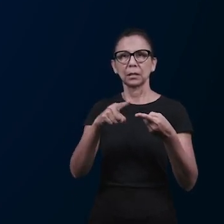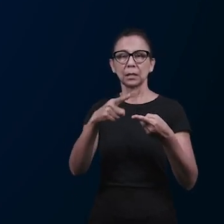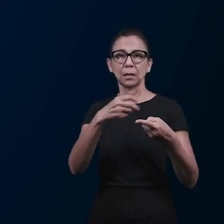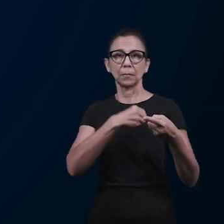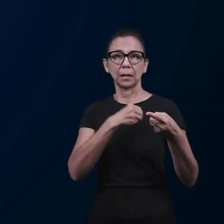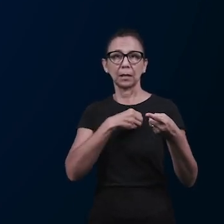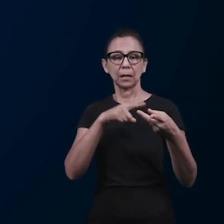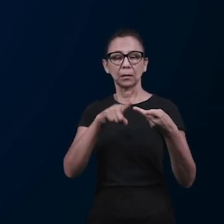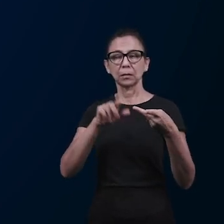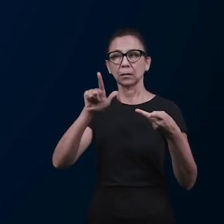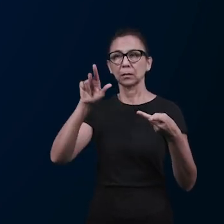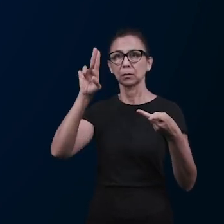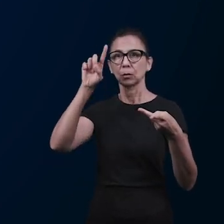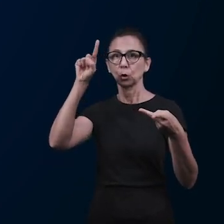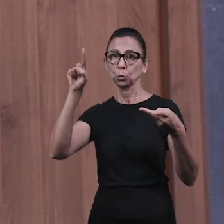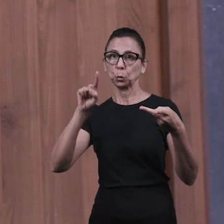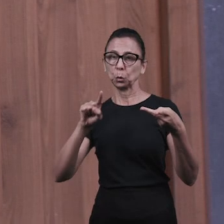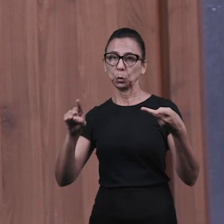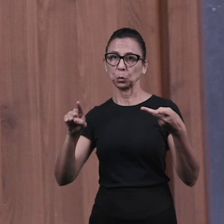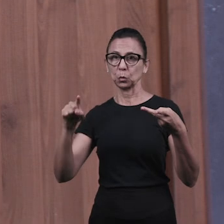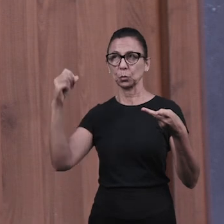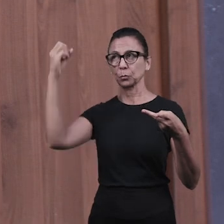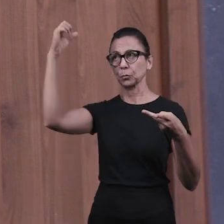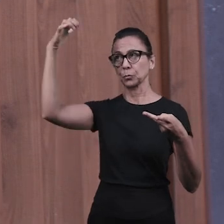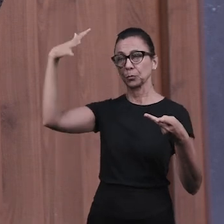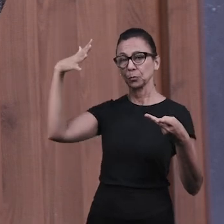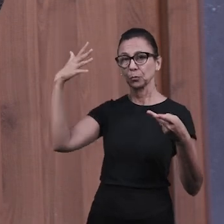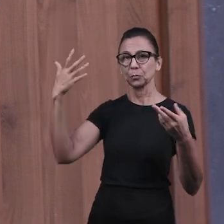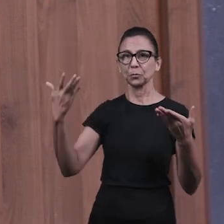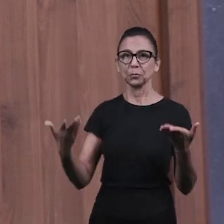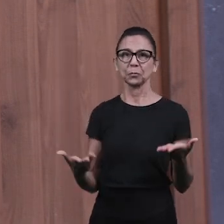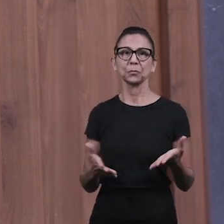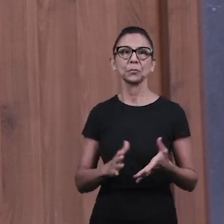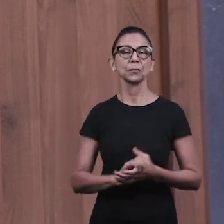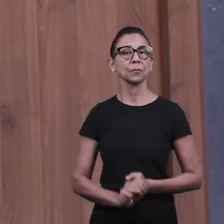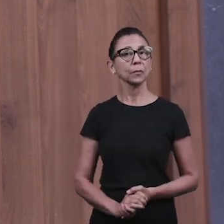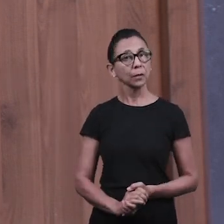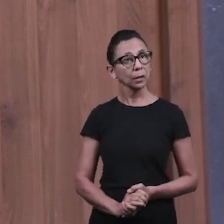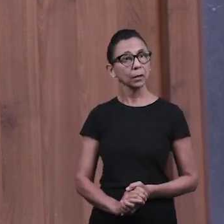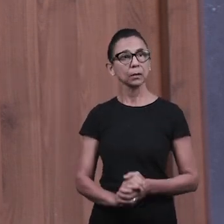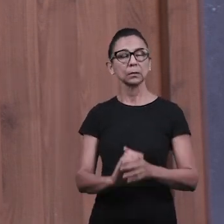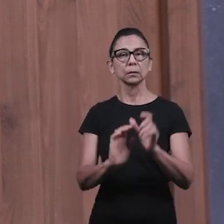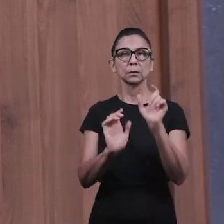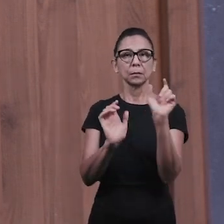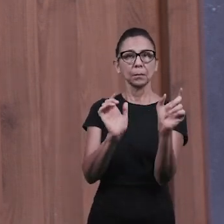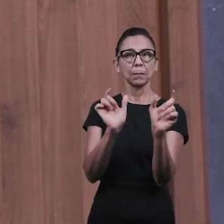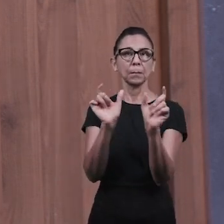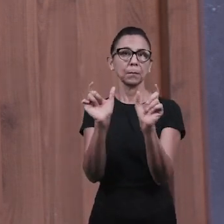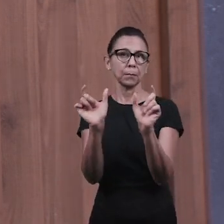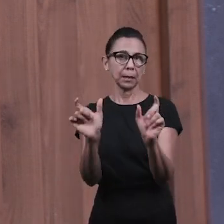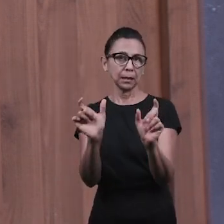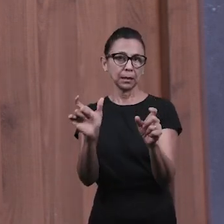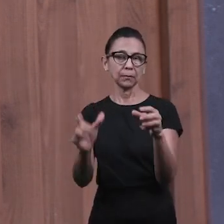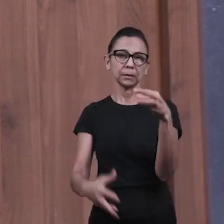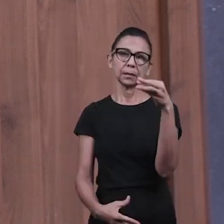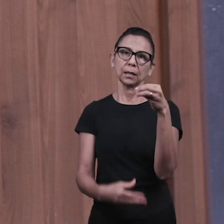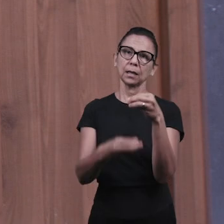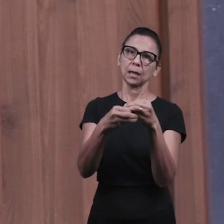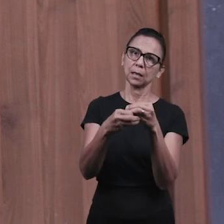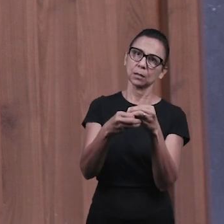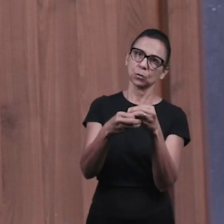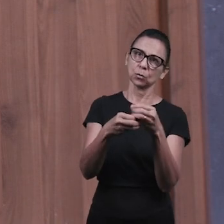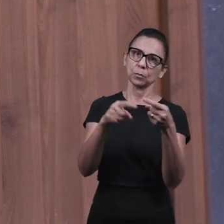luz. A paz do Senhor Jesus. Muito bem, Lorena. Estas são as palavras que definem a questão de